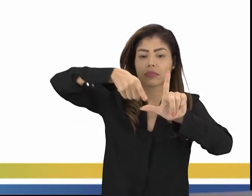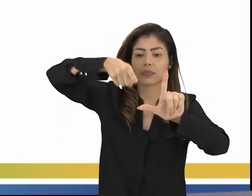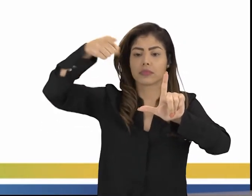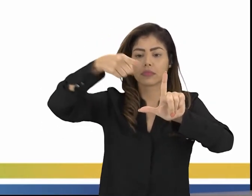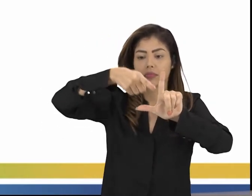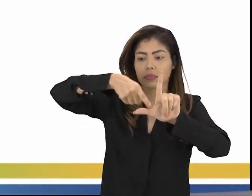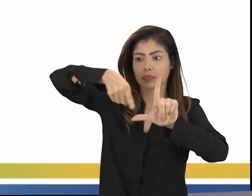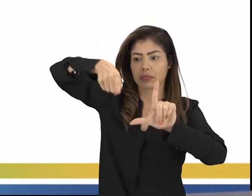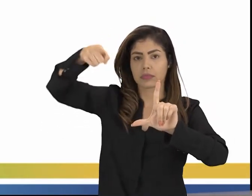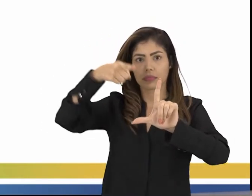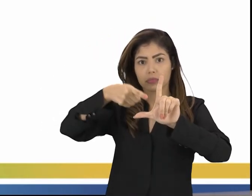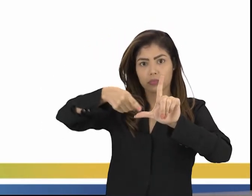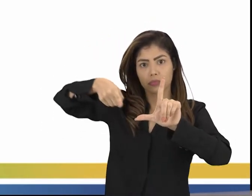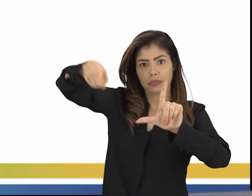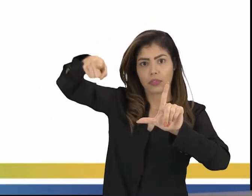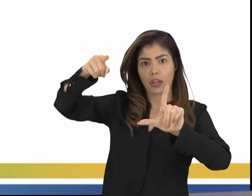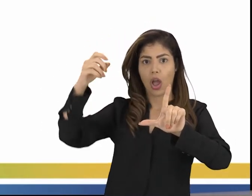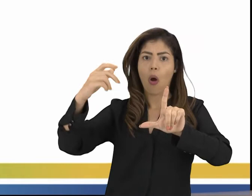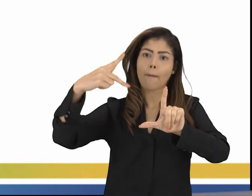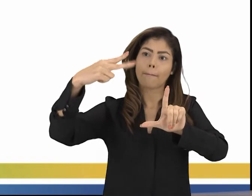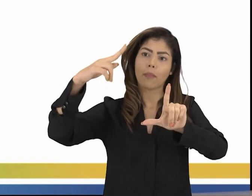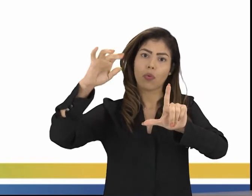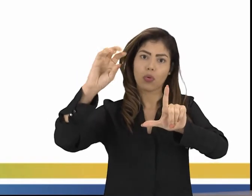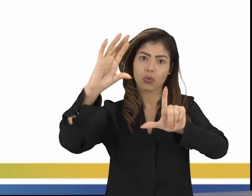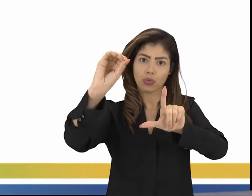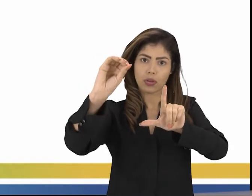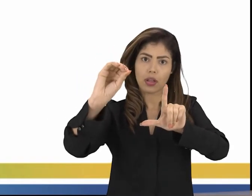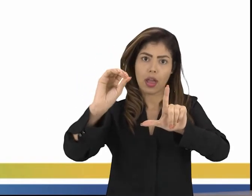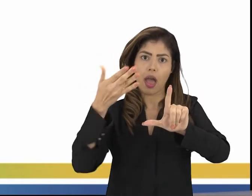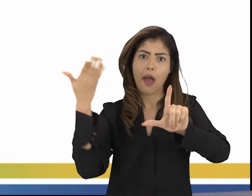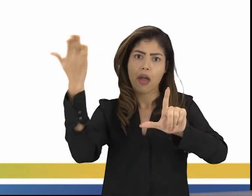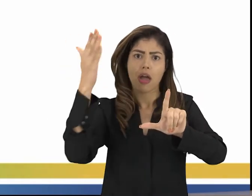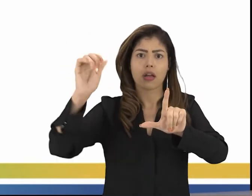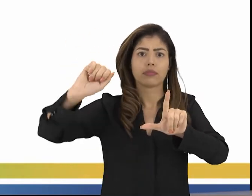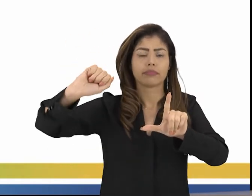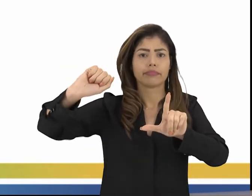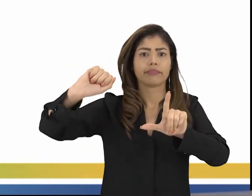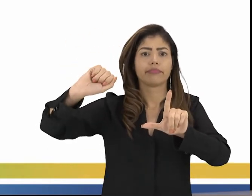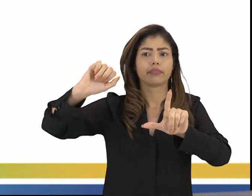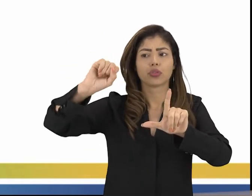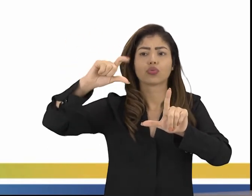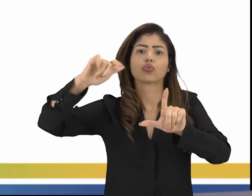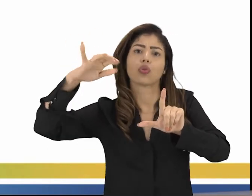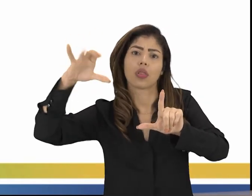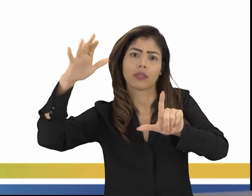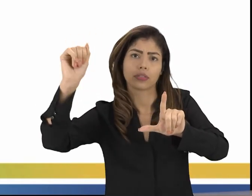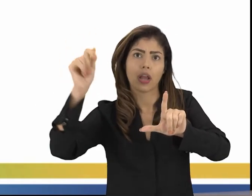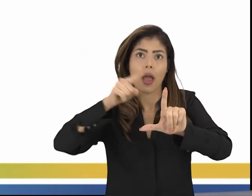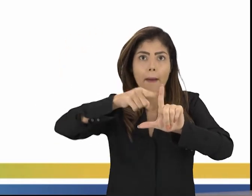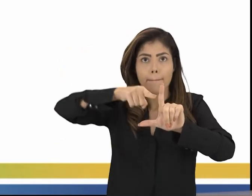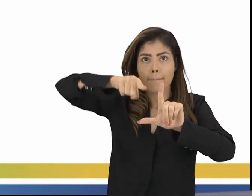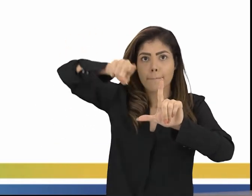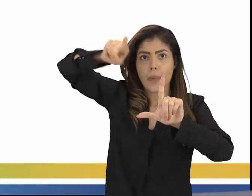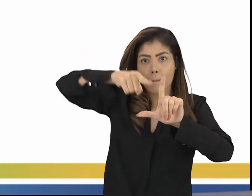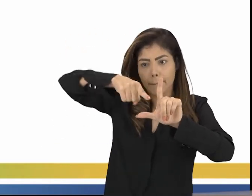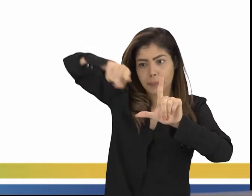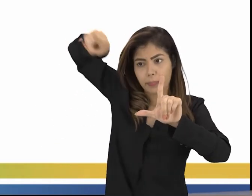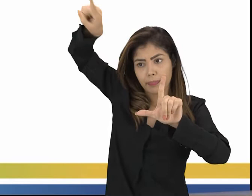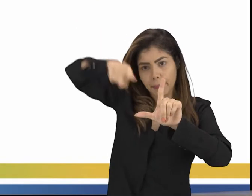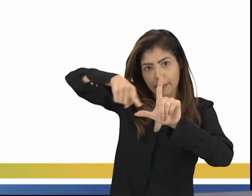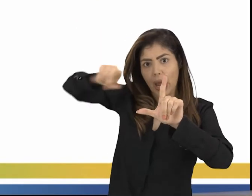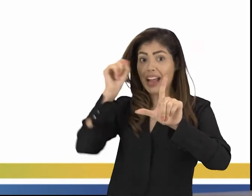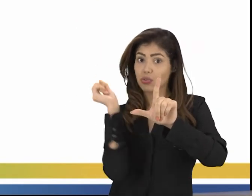congelamento do solvente puro para a temperatura de congelamento da solução. Ou seja, ocorre um abaixamento